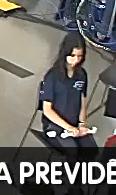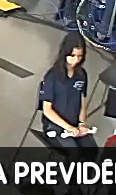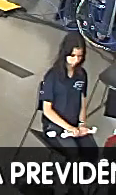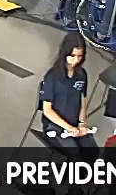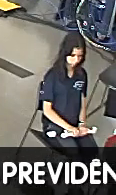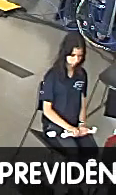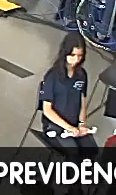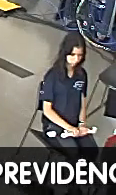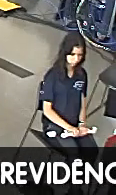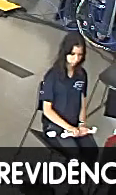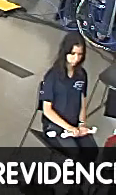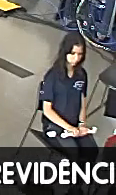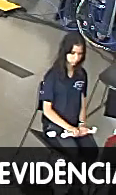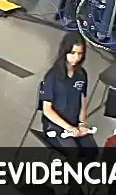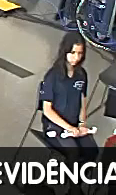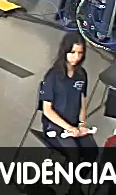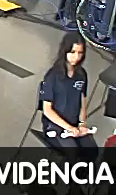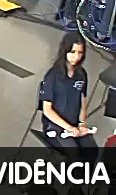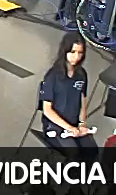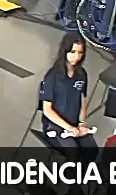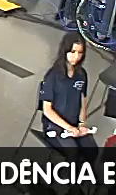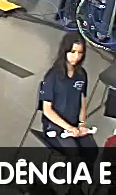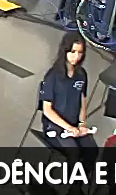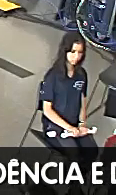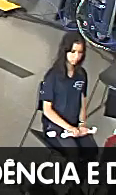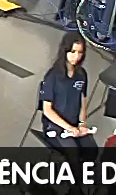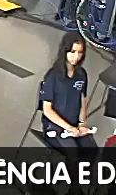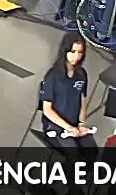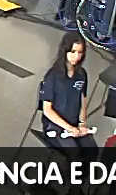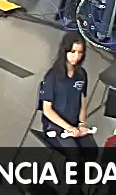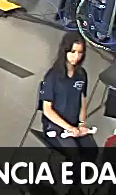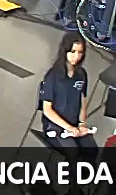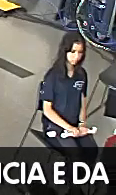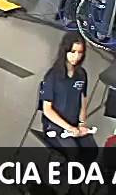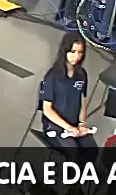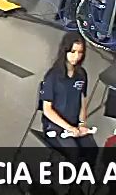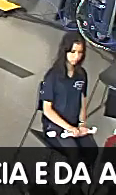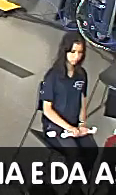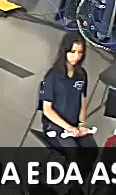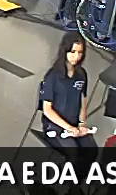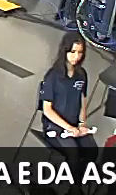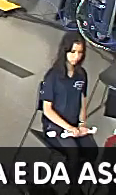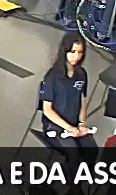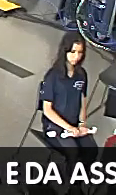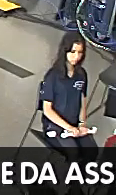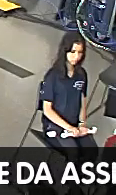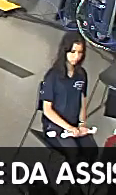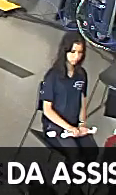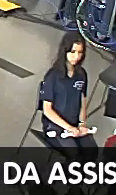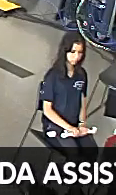muitos parceiros como vocês, Irmãs da Anunciata.